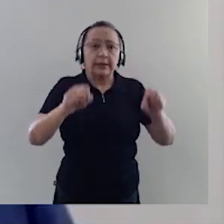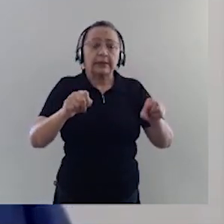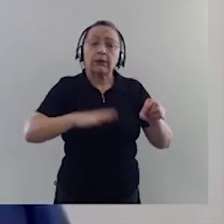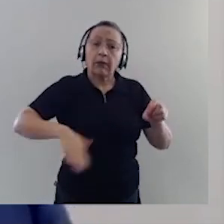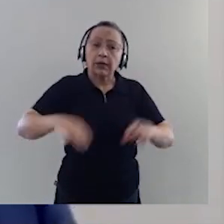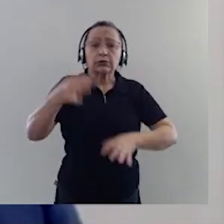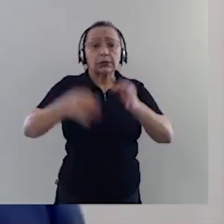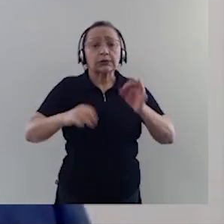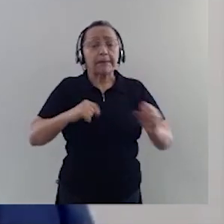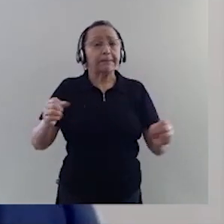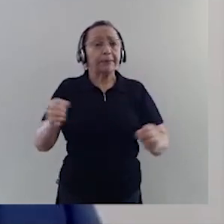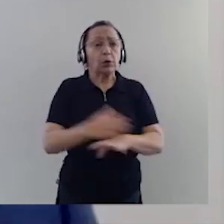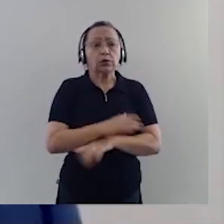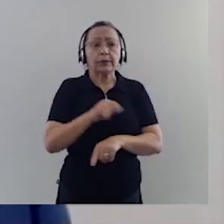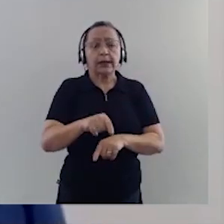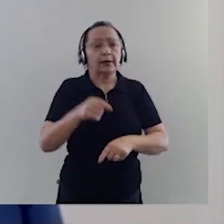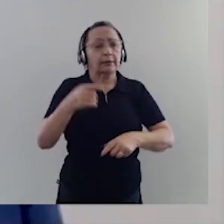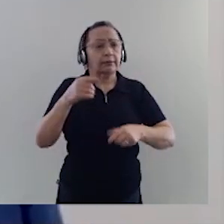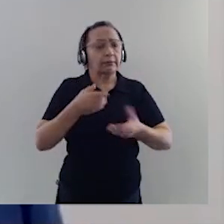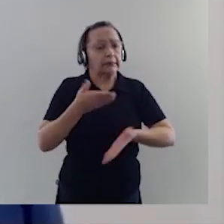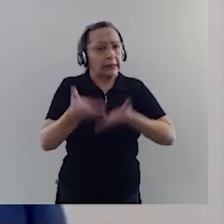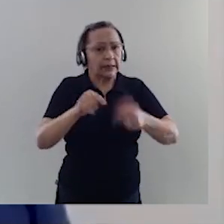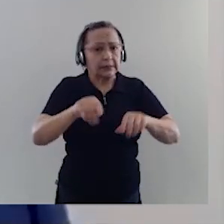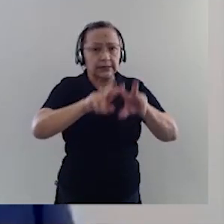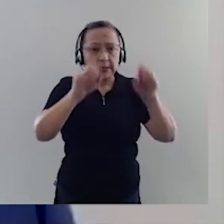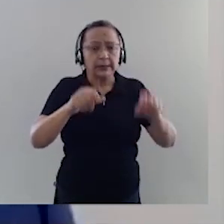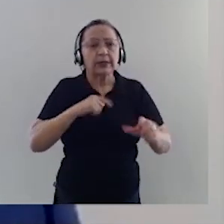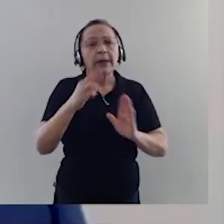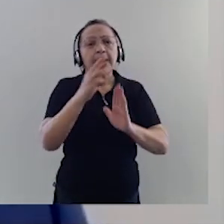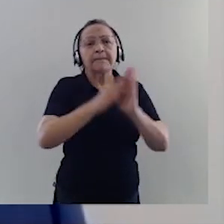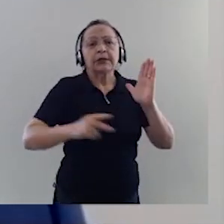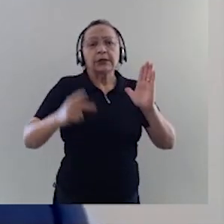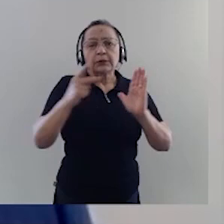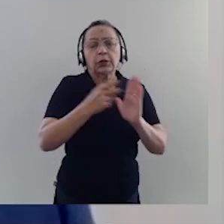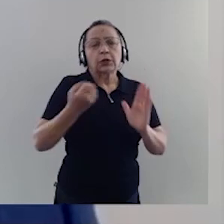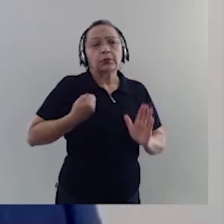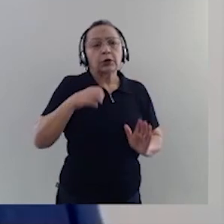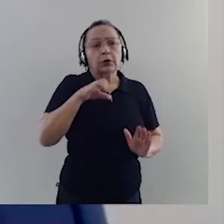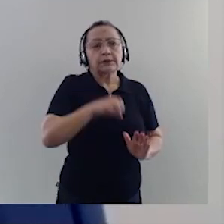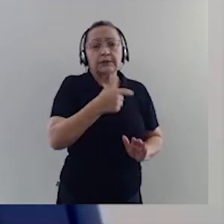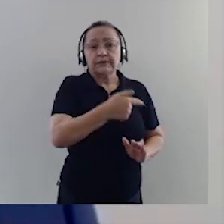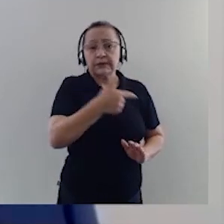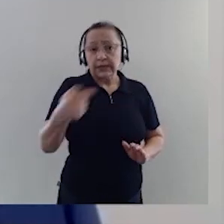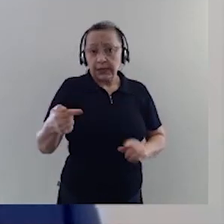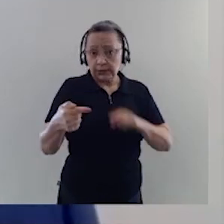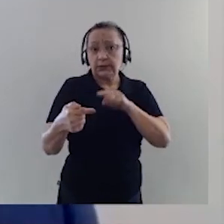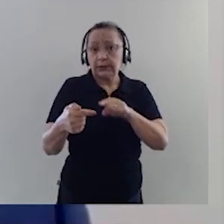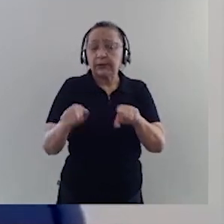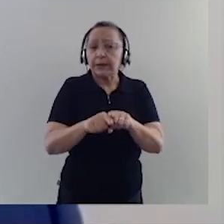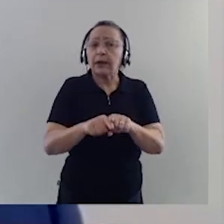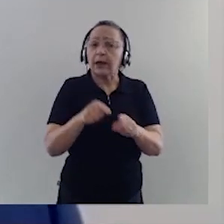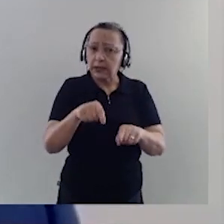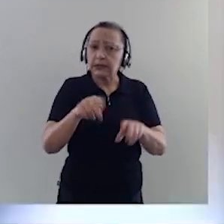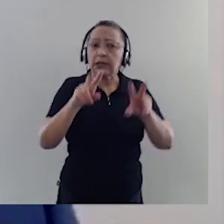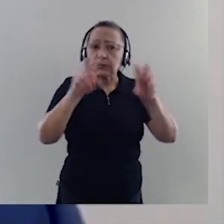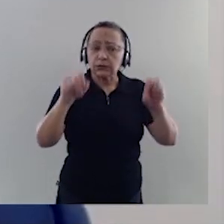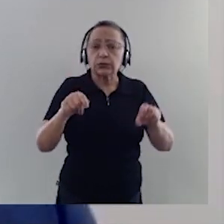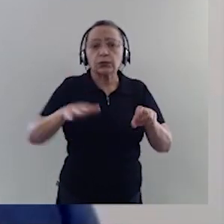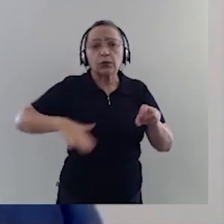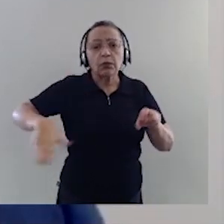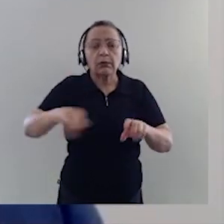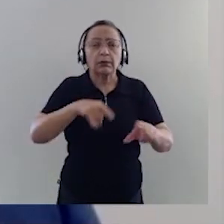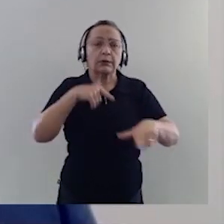tratar desse tema. Nós temos a medida provisória 927, que trata dele nas relações